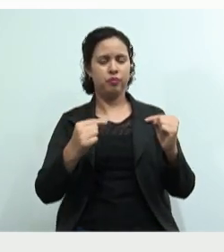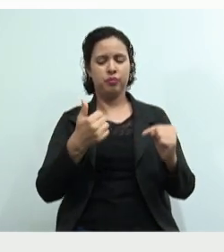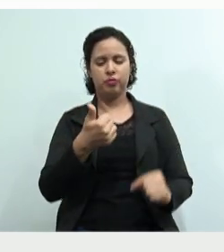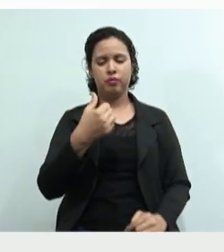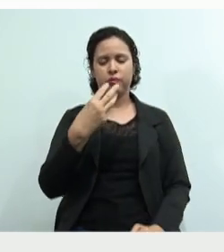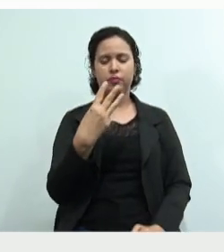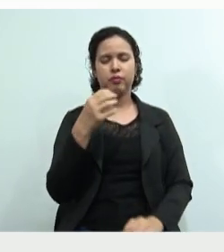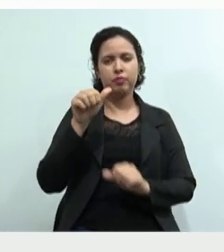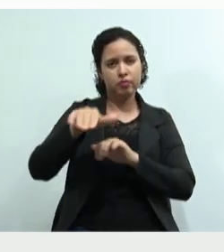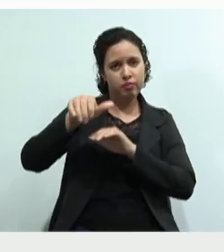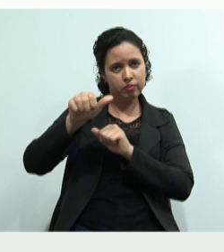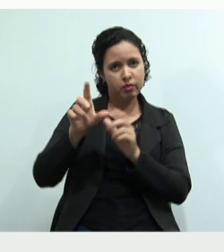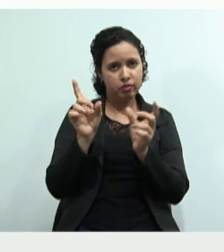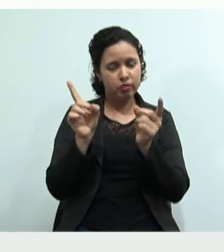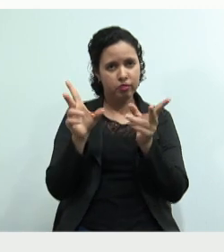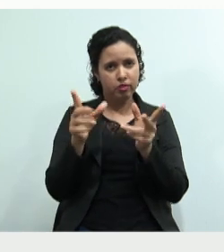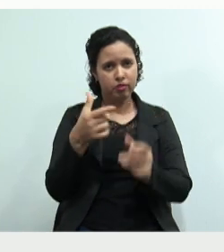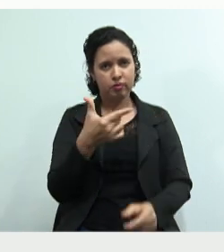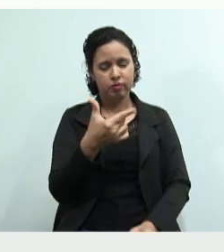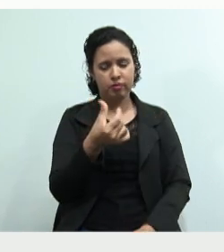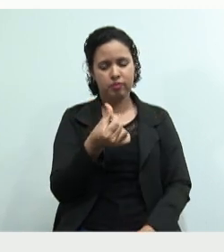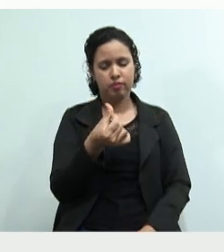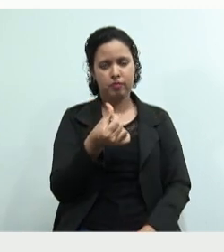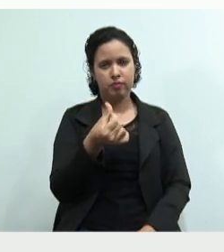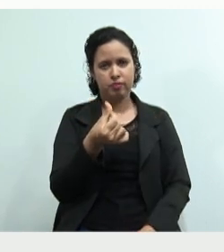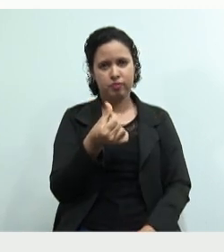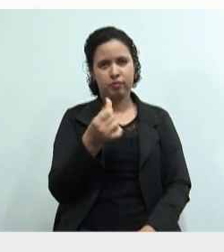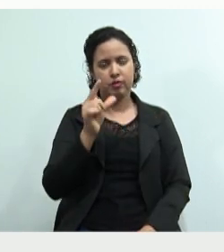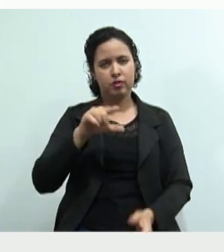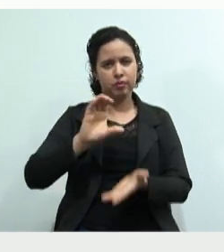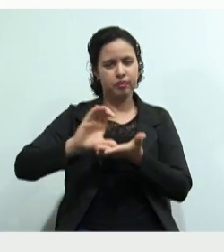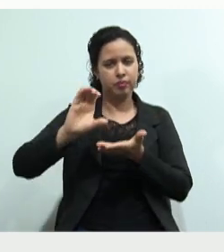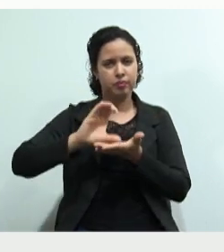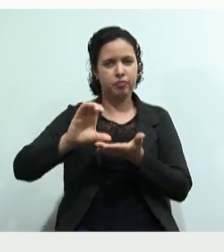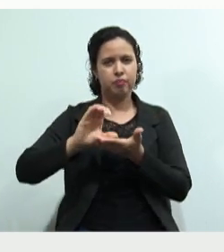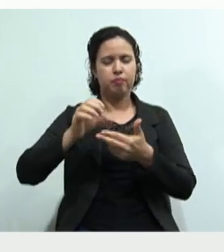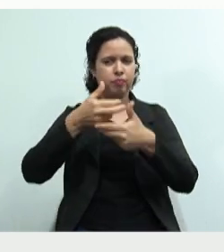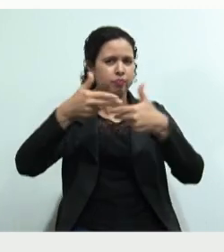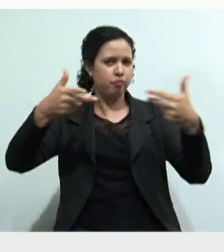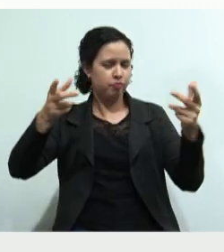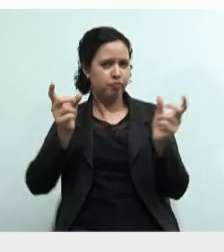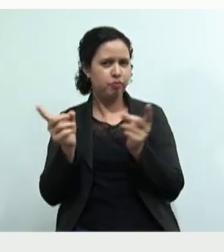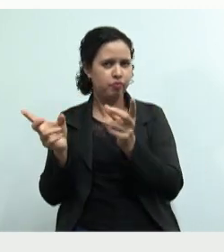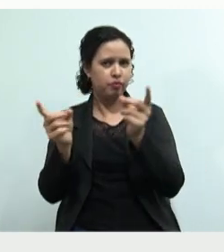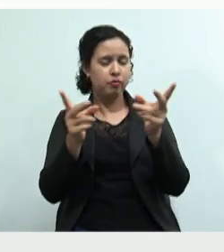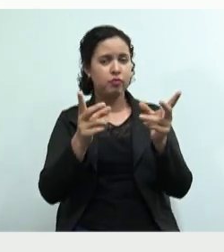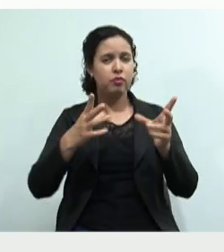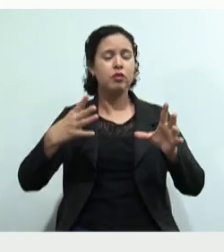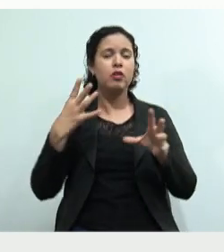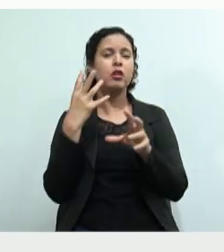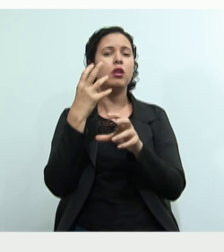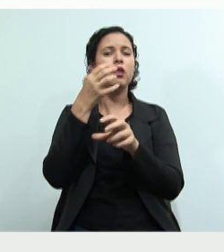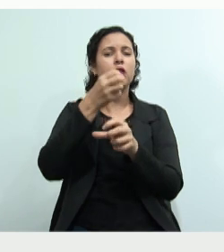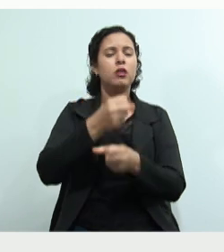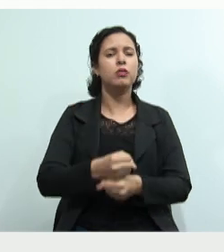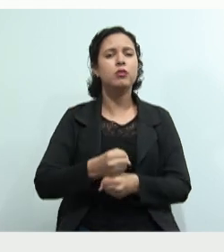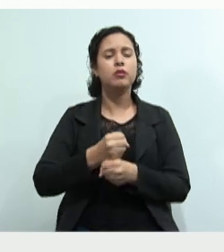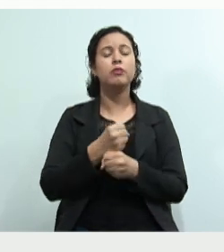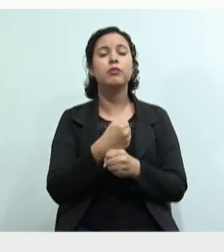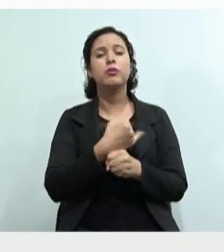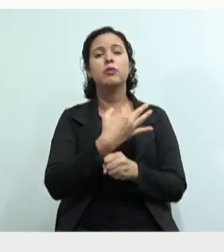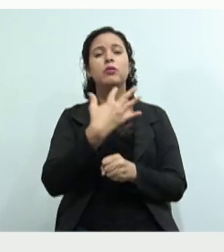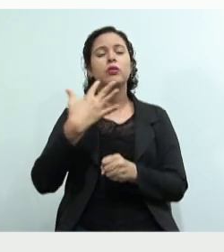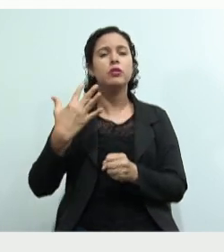setembro, vendeu 60 unidades de cadernos a consumidores diversos. Para calcular o custo das